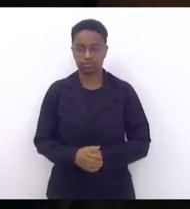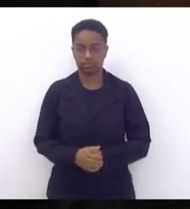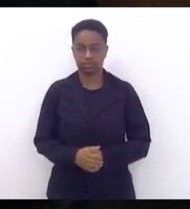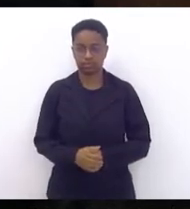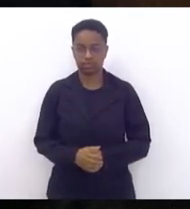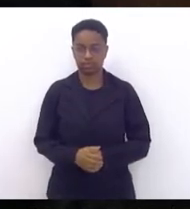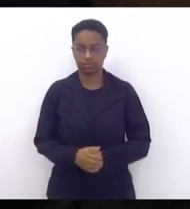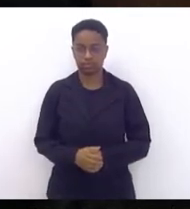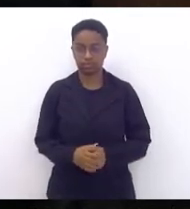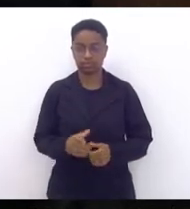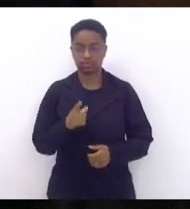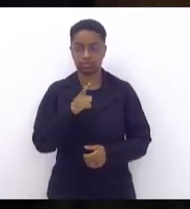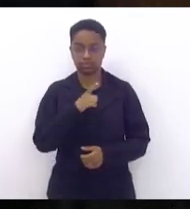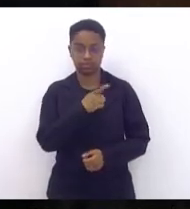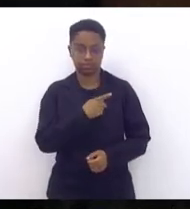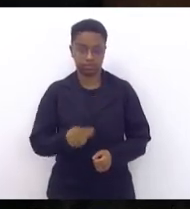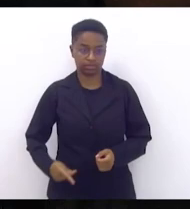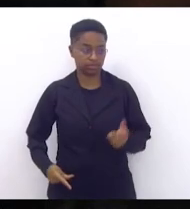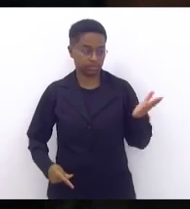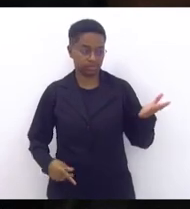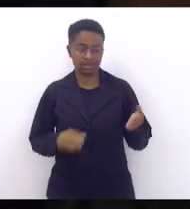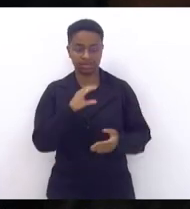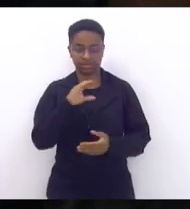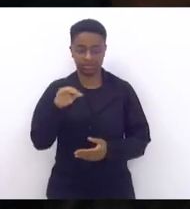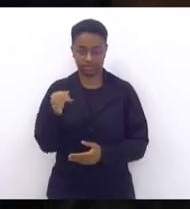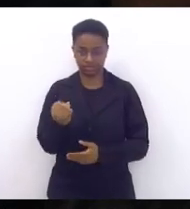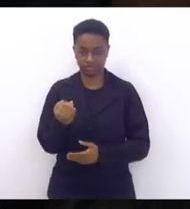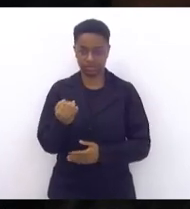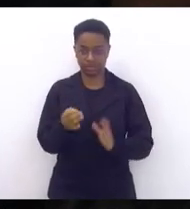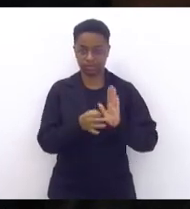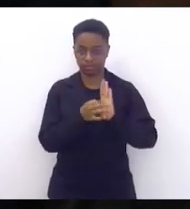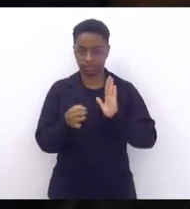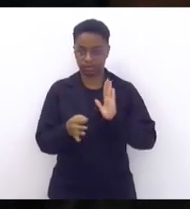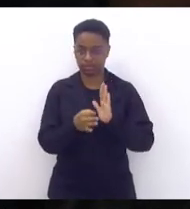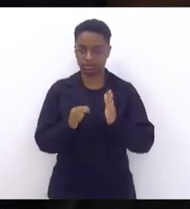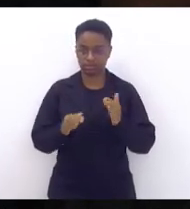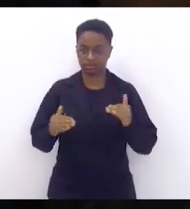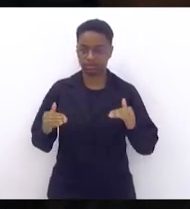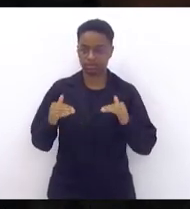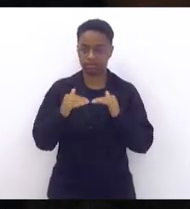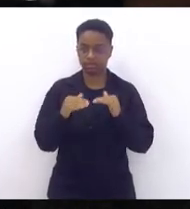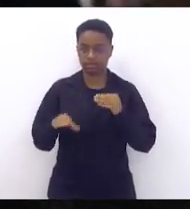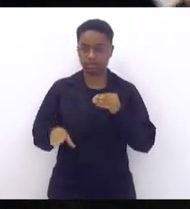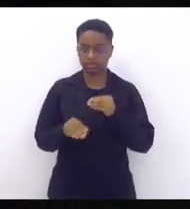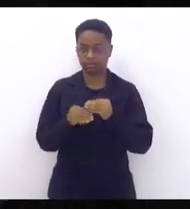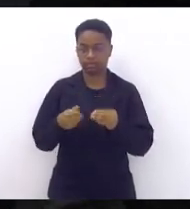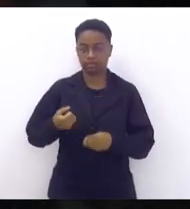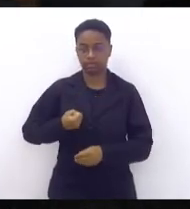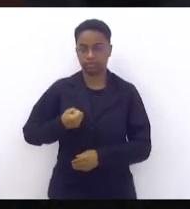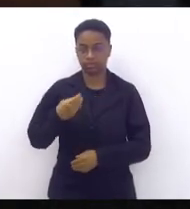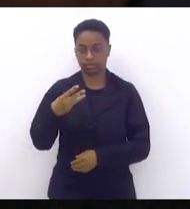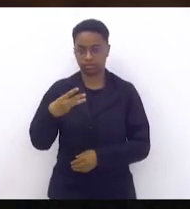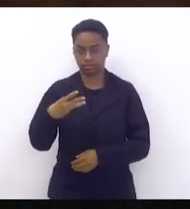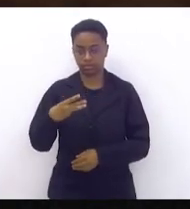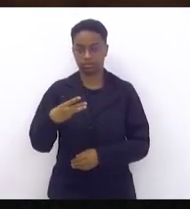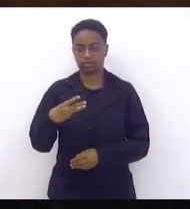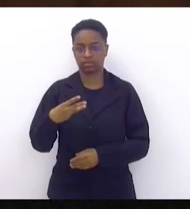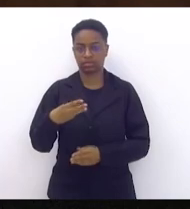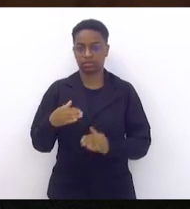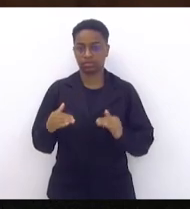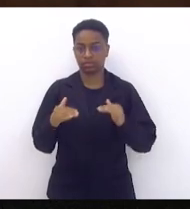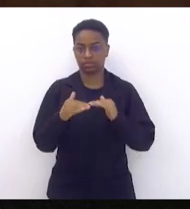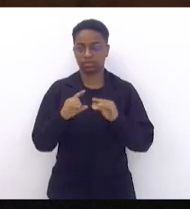nosso presidente da CCJ, o parecer, senhor presidente, é favorável à emenda de número 3, favorável